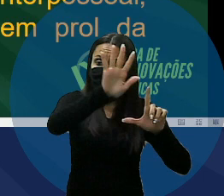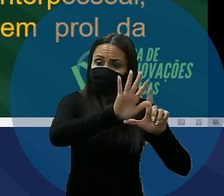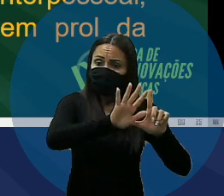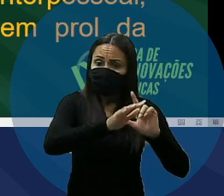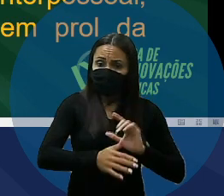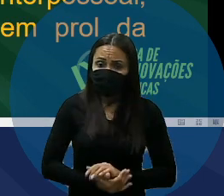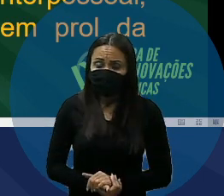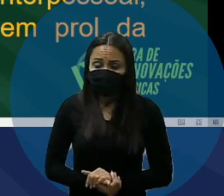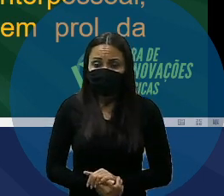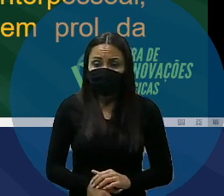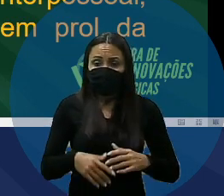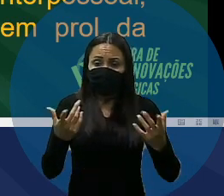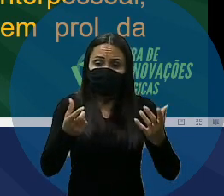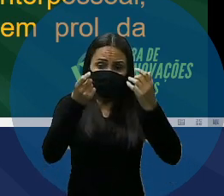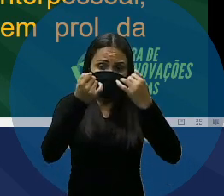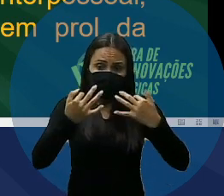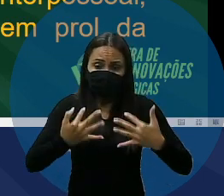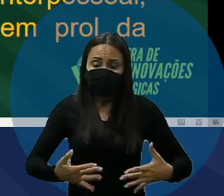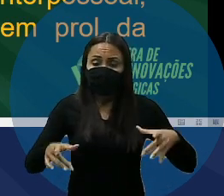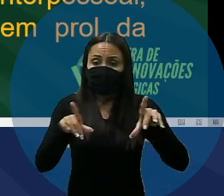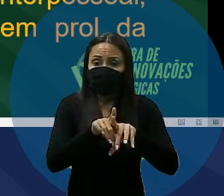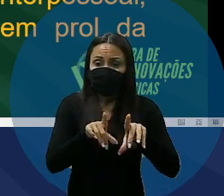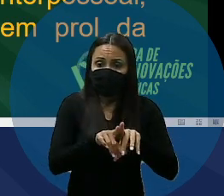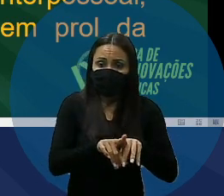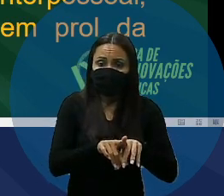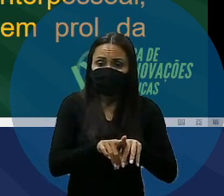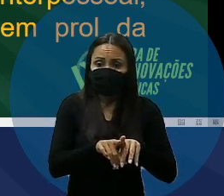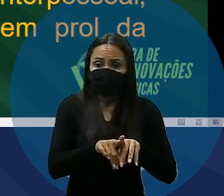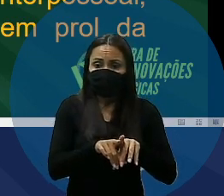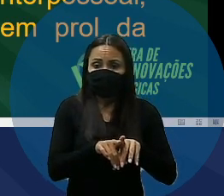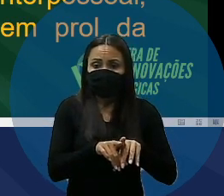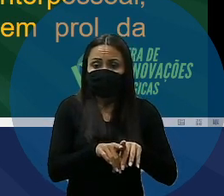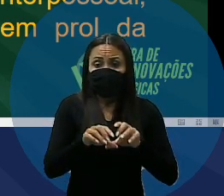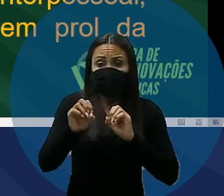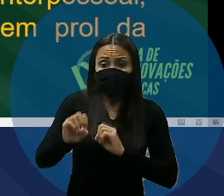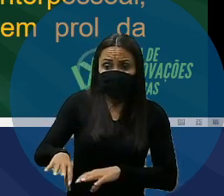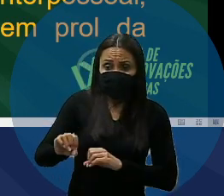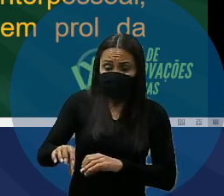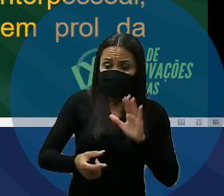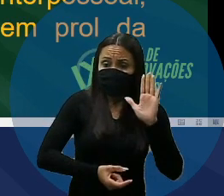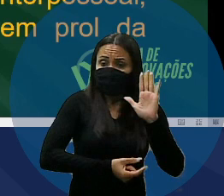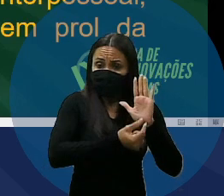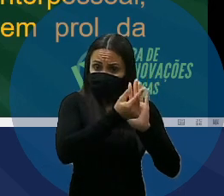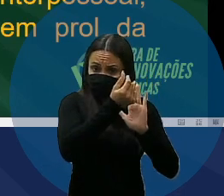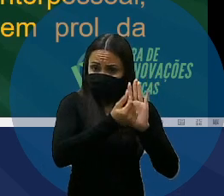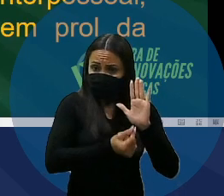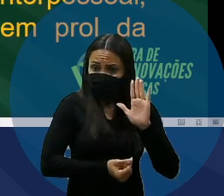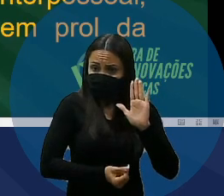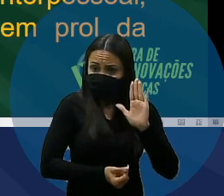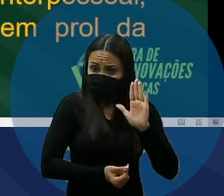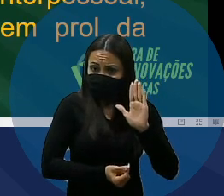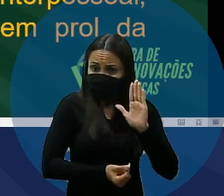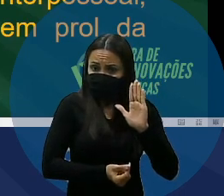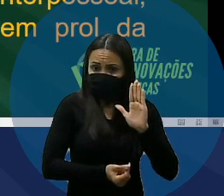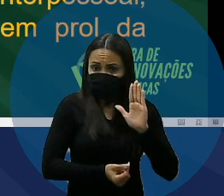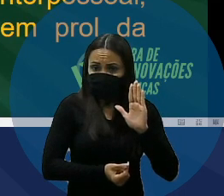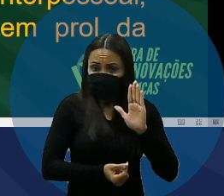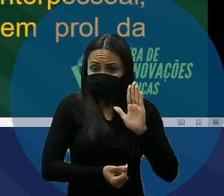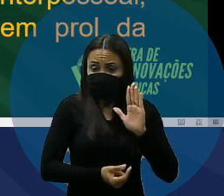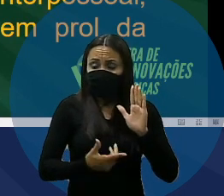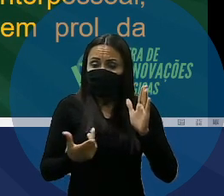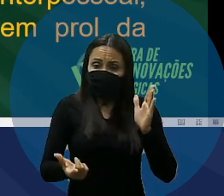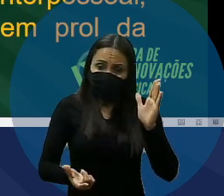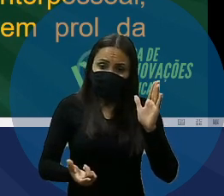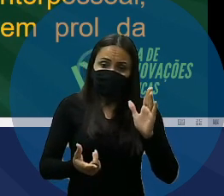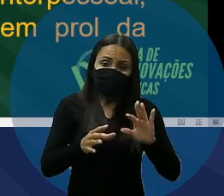onde abordamos a importância da educação financeira, o orçamento